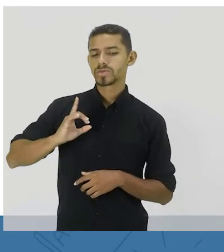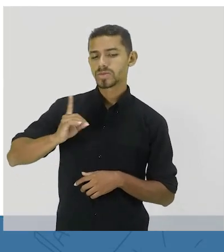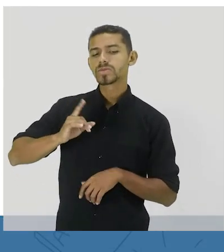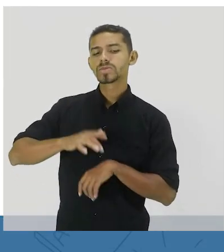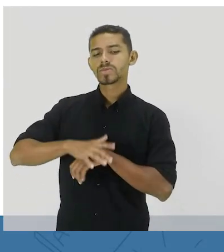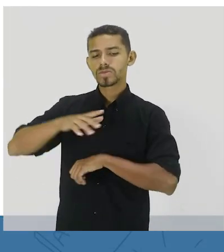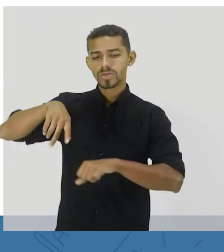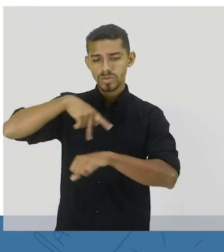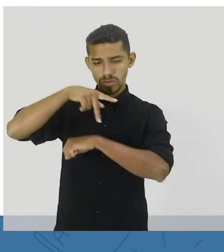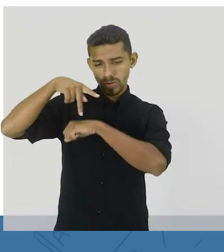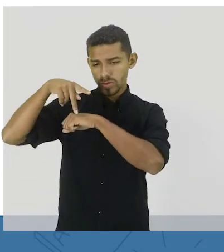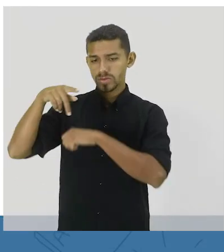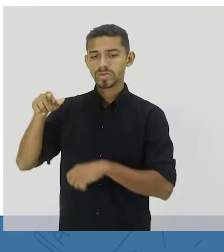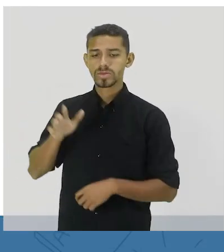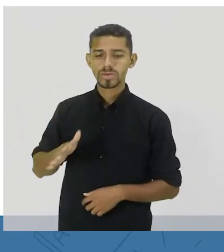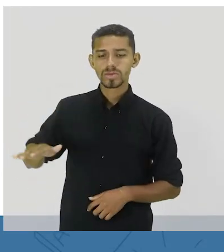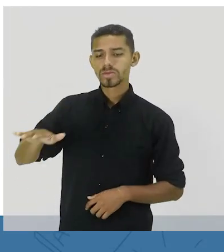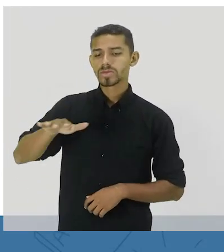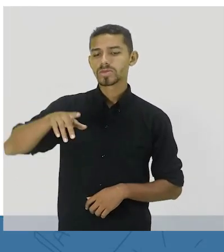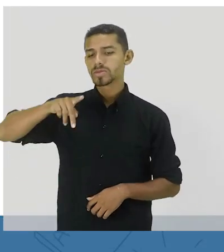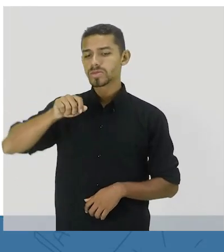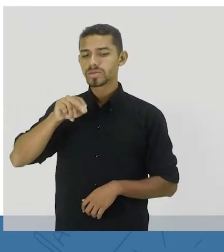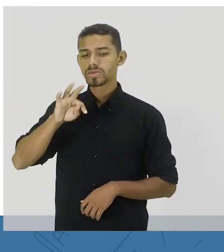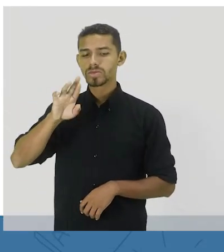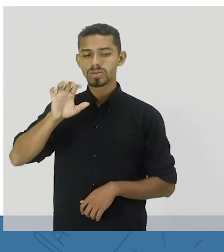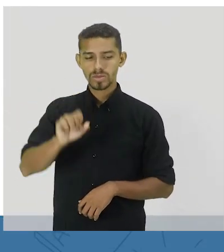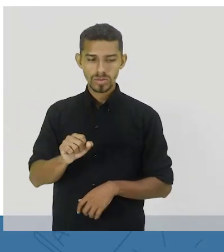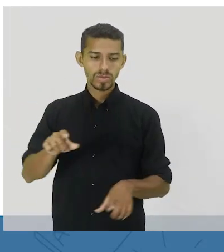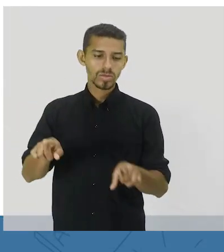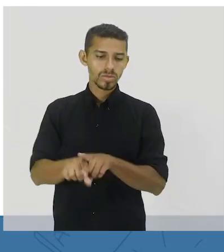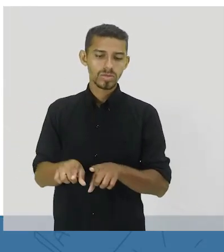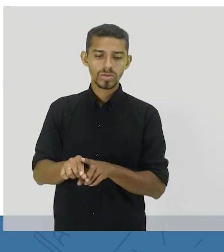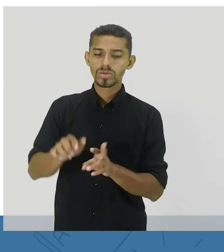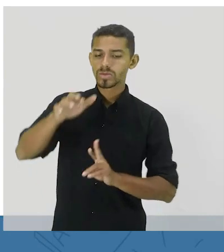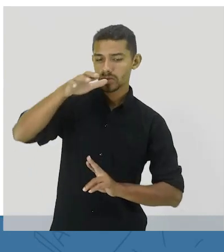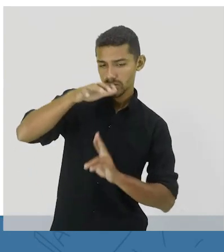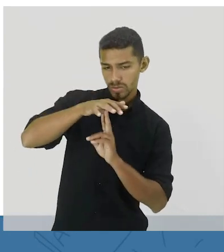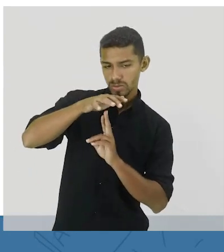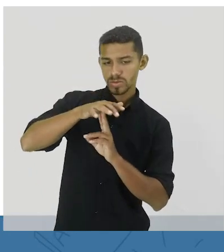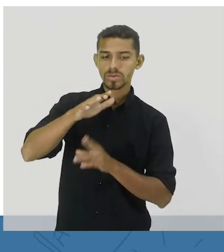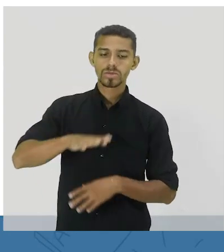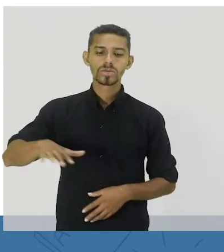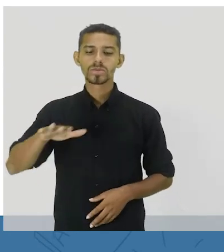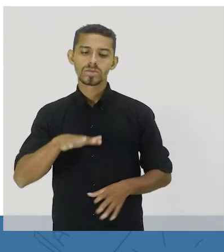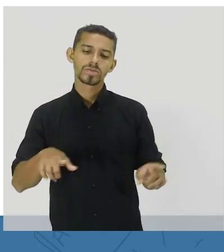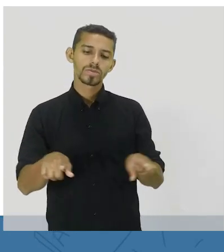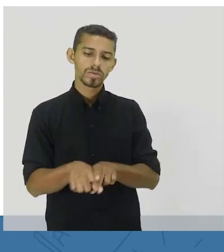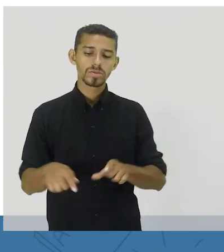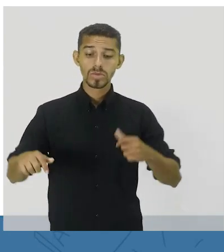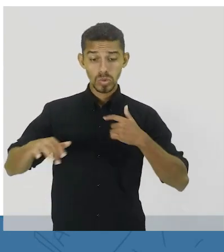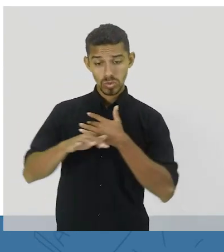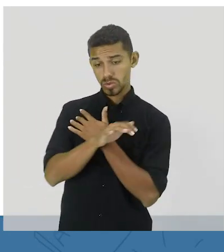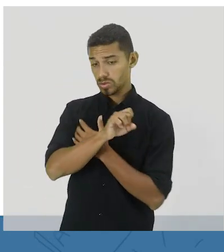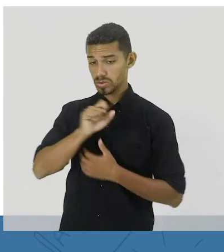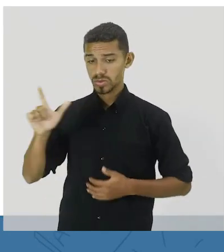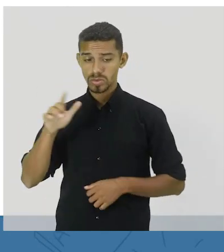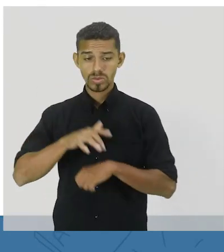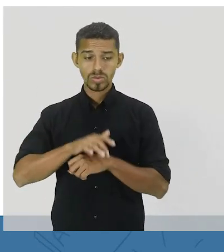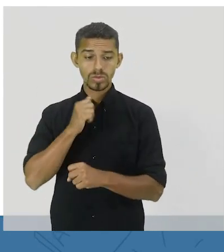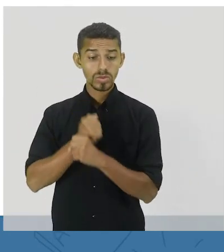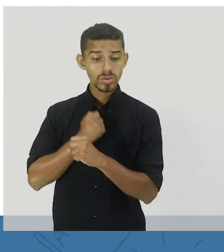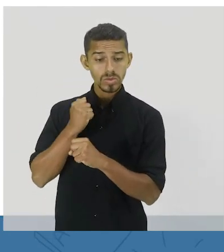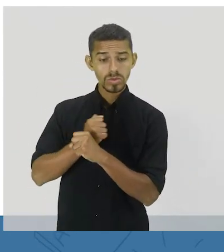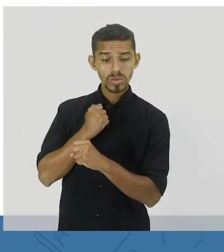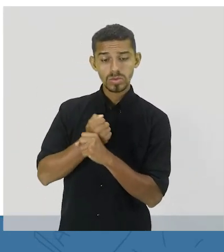praças Deodoro, Panteão e as alamedas Gomes de Castro, Silva e Maia, no centro de São Luís, passou por uma grande